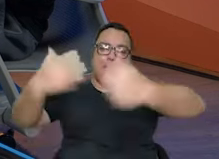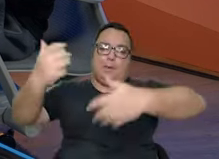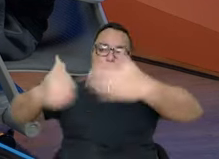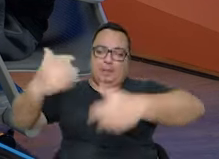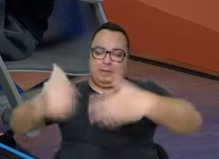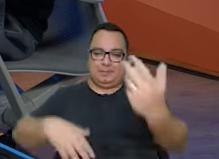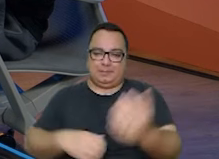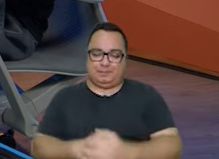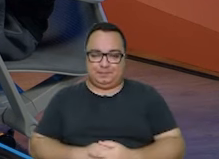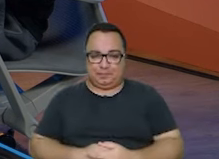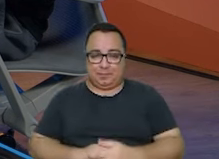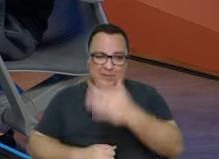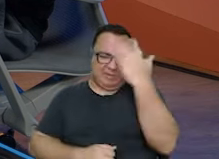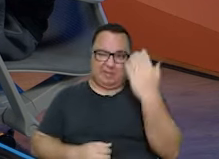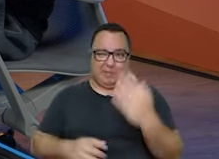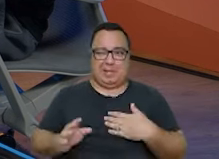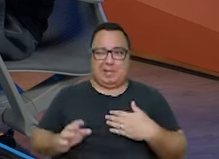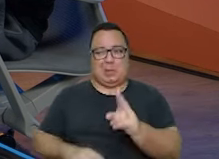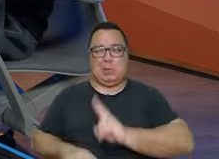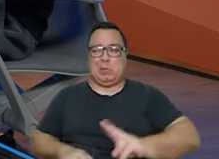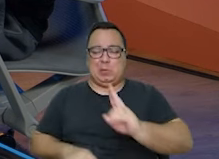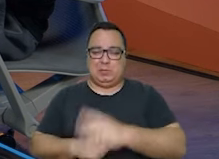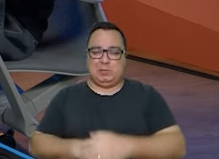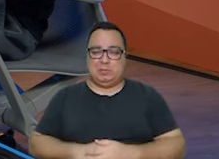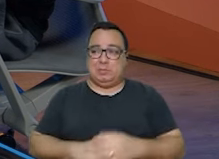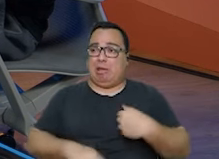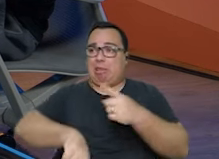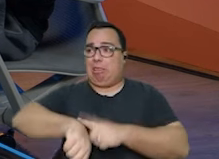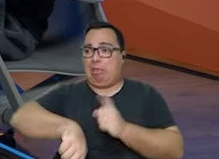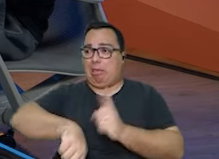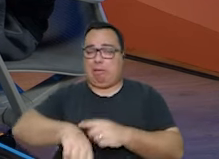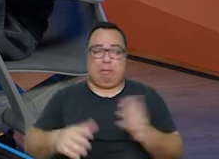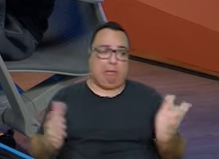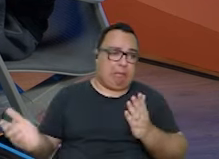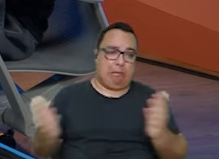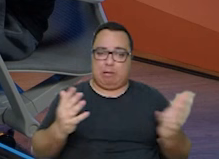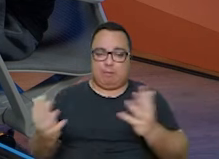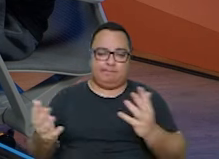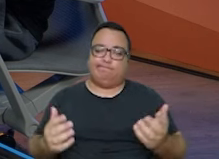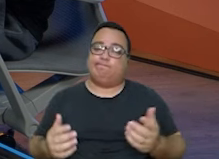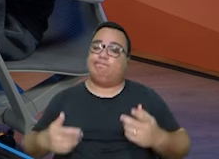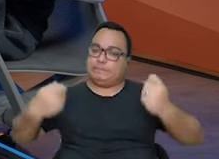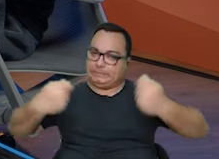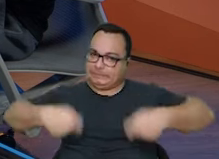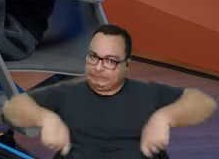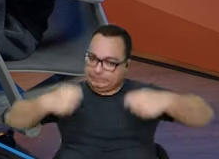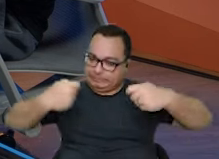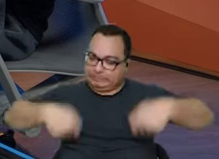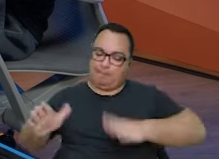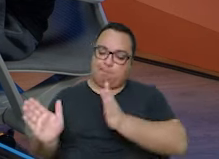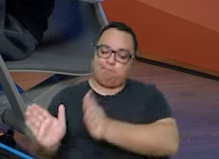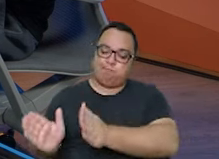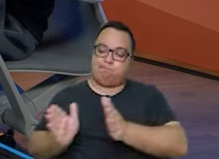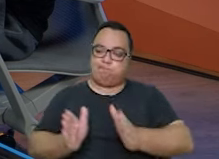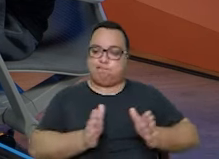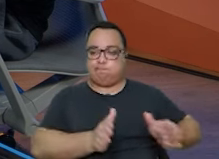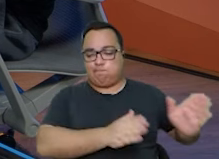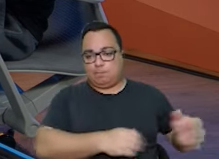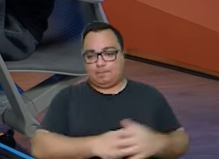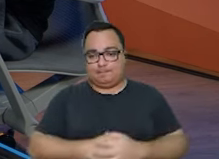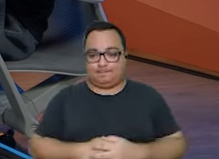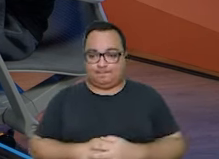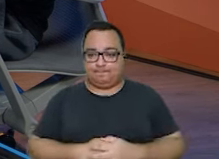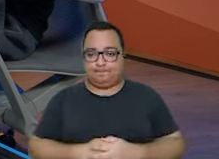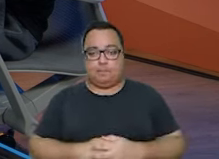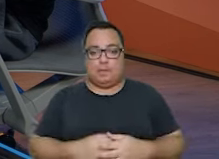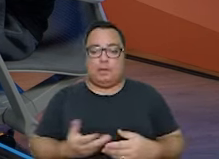empresário fala nossa mas como eu vou ter tempo para fazer tudo isso e aonde entra o ponto né de eu poder utilizar recurso hoje tem